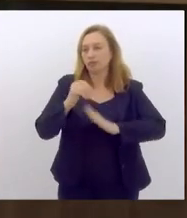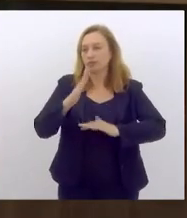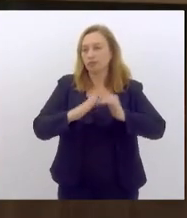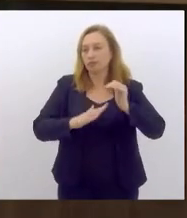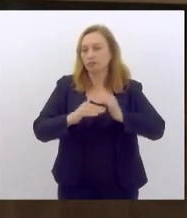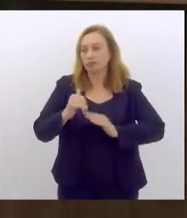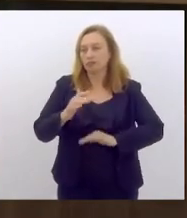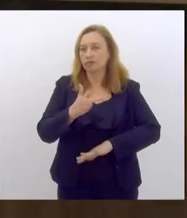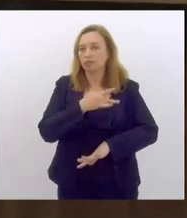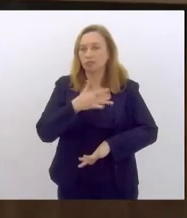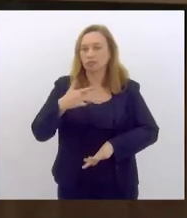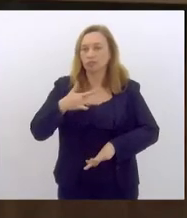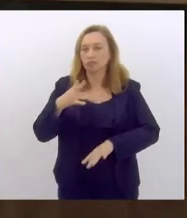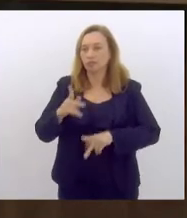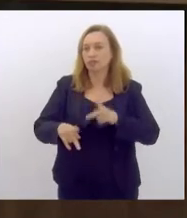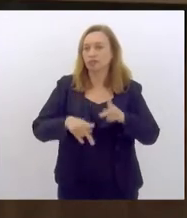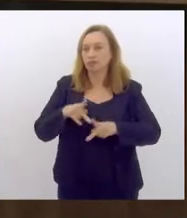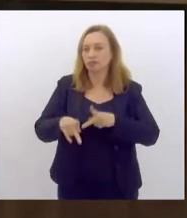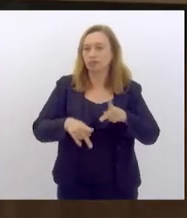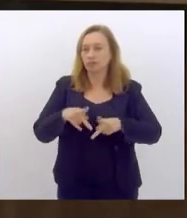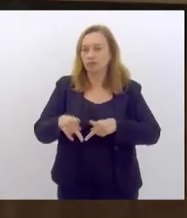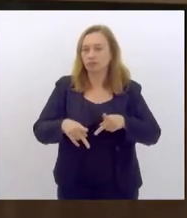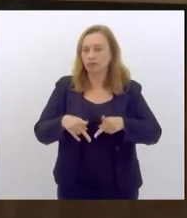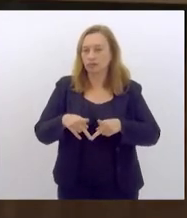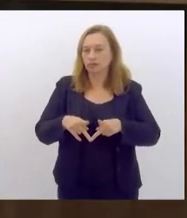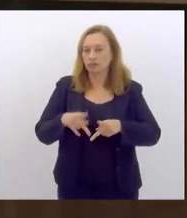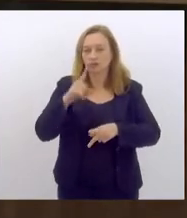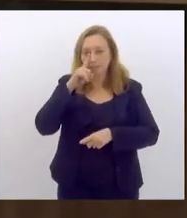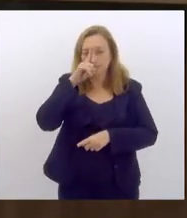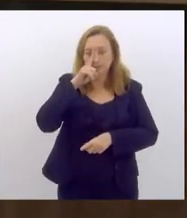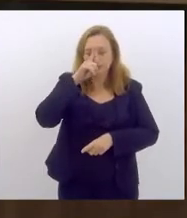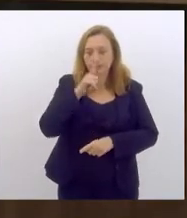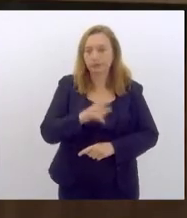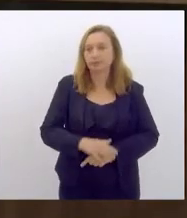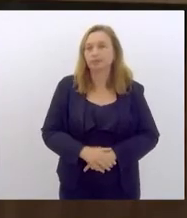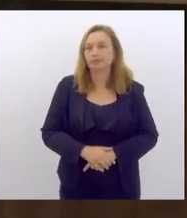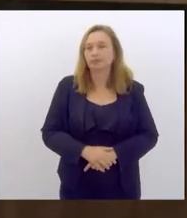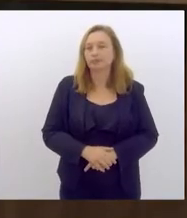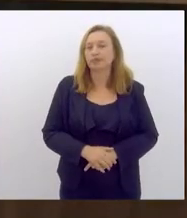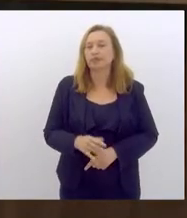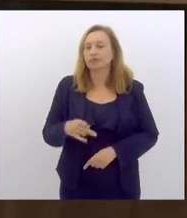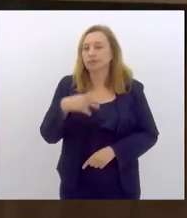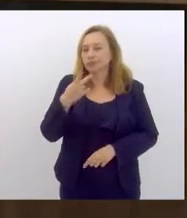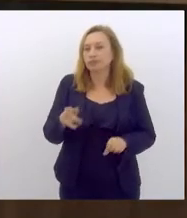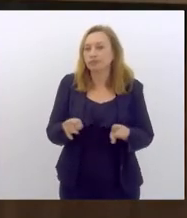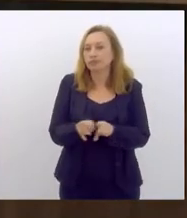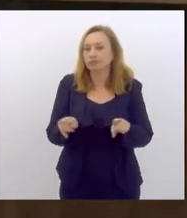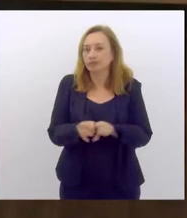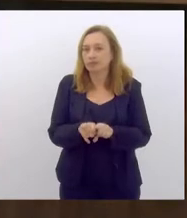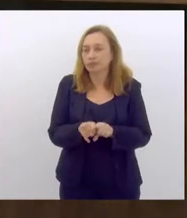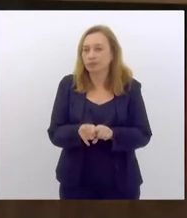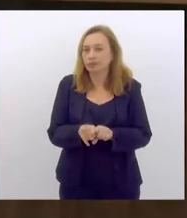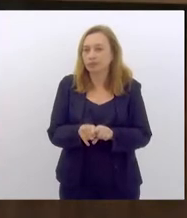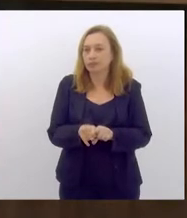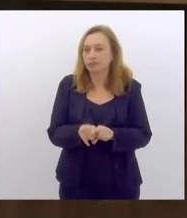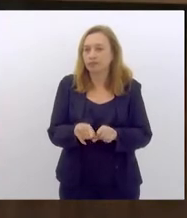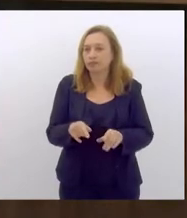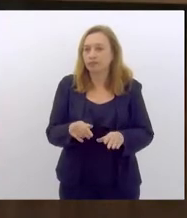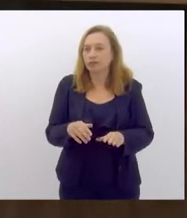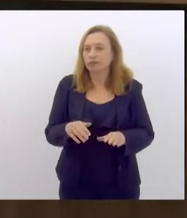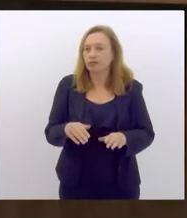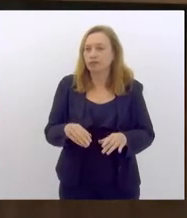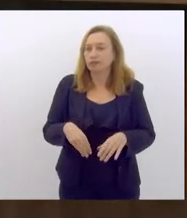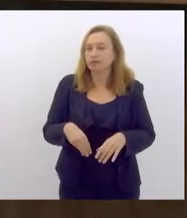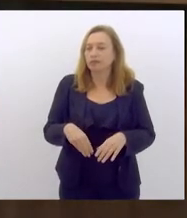e a saúde da população é colocada em risco. Afirmam ainda que aqueles que ousam